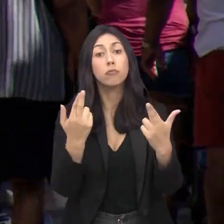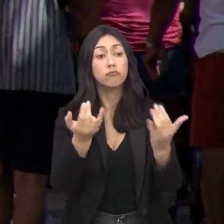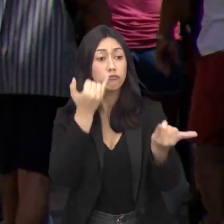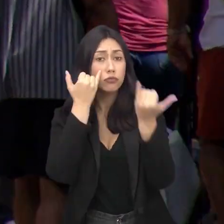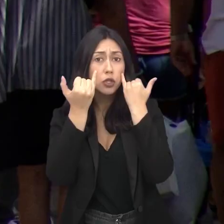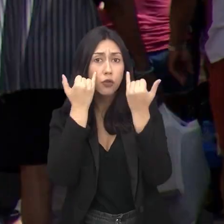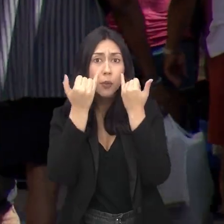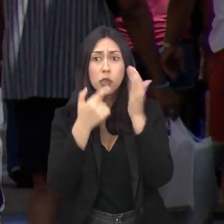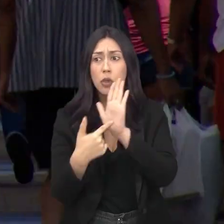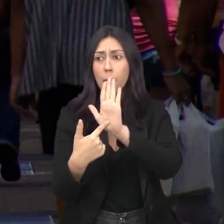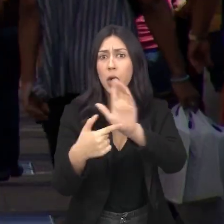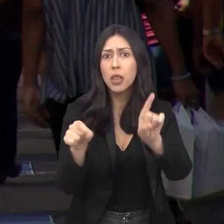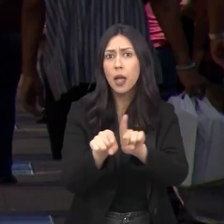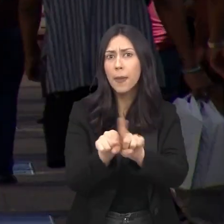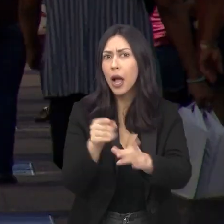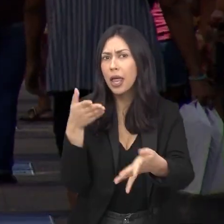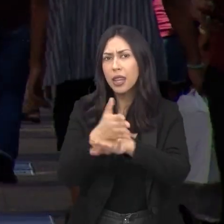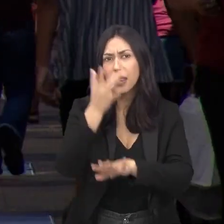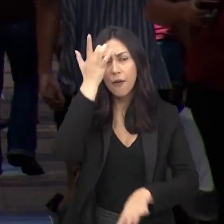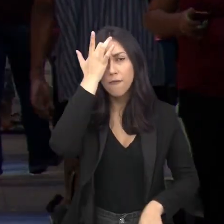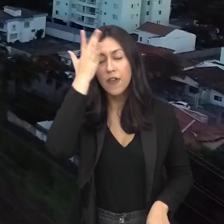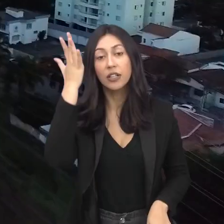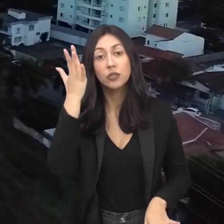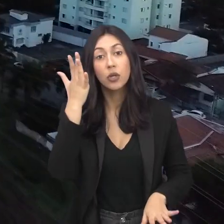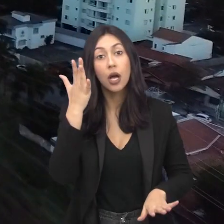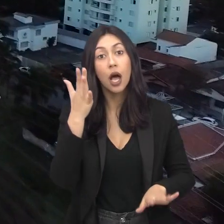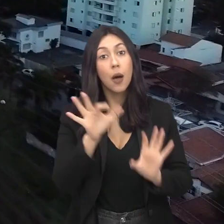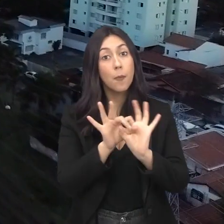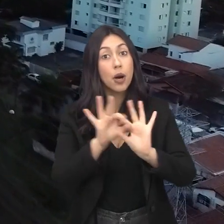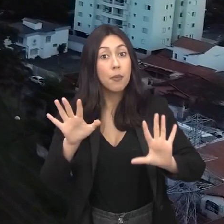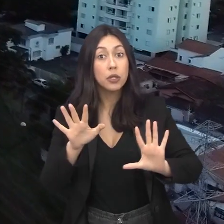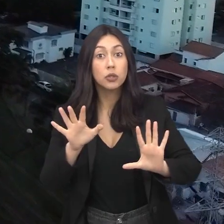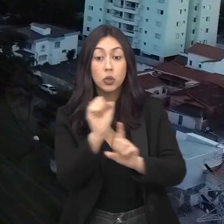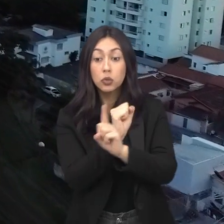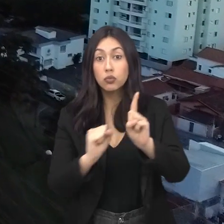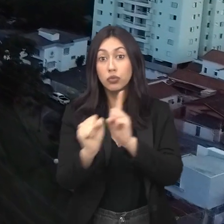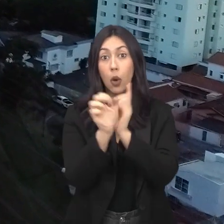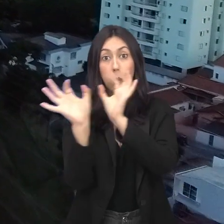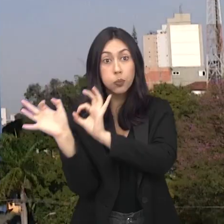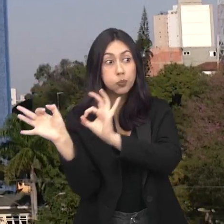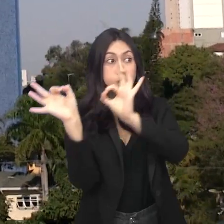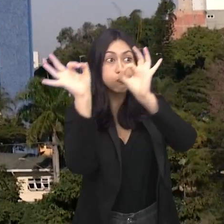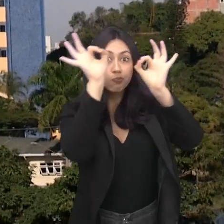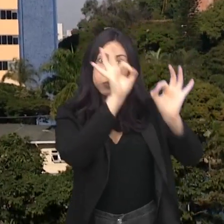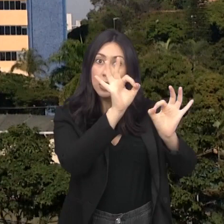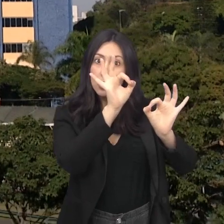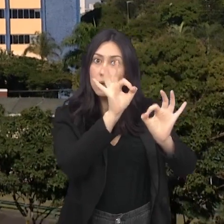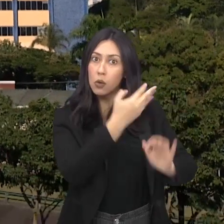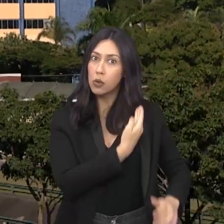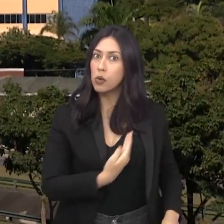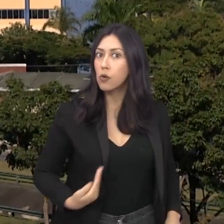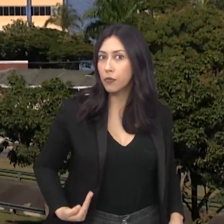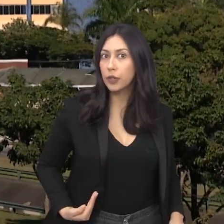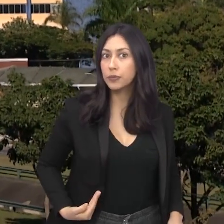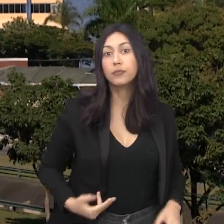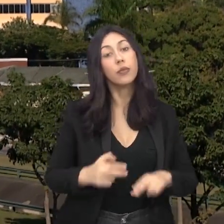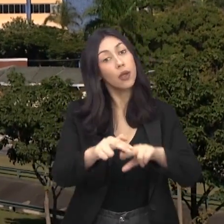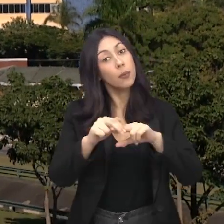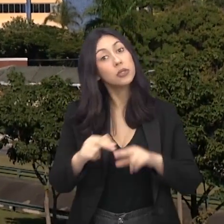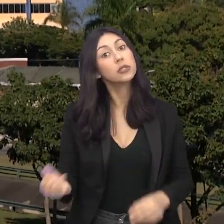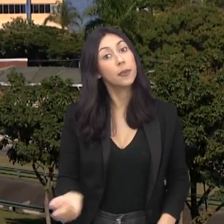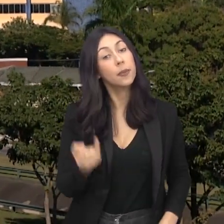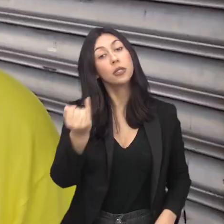A transparência e o acesso à informação permitem que a sociedade acompanhe e fiscalize o poder público. Por isso,